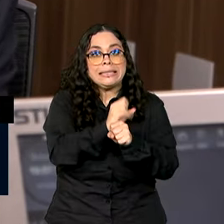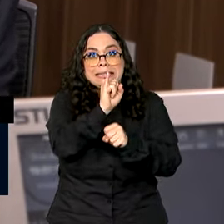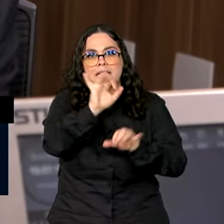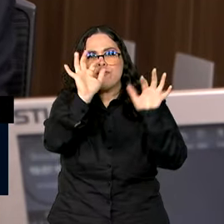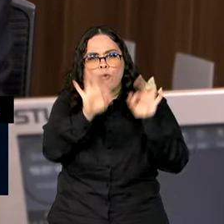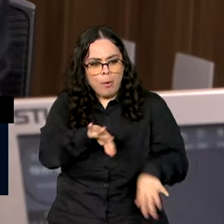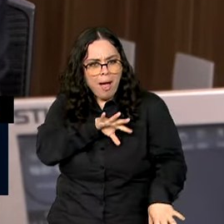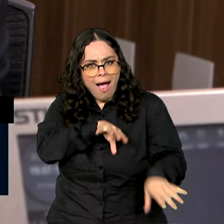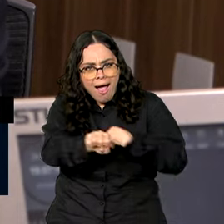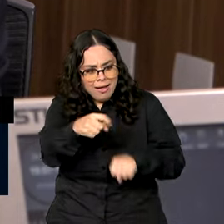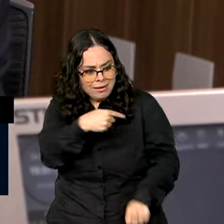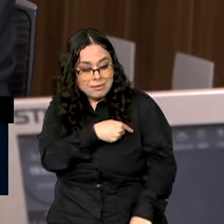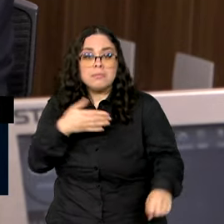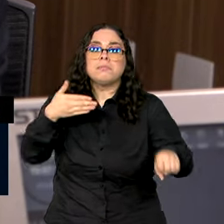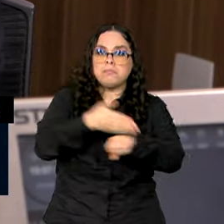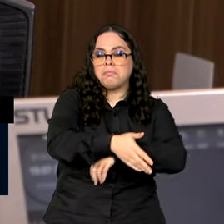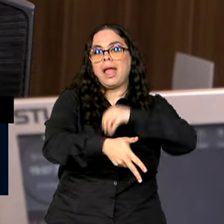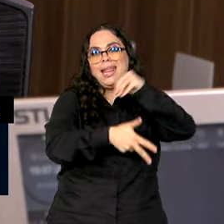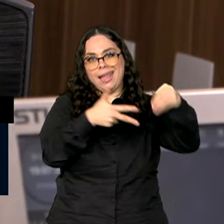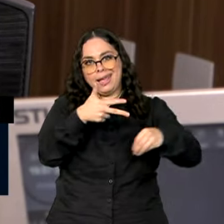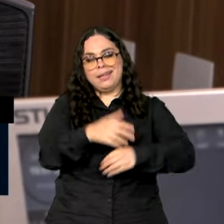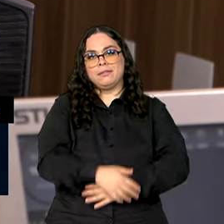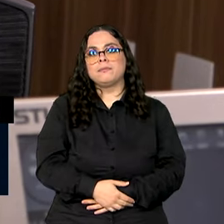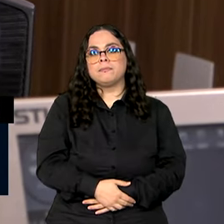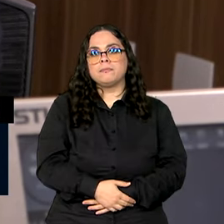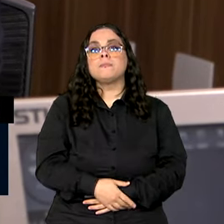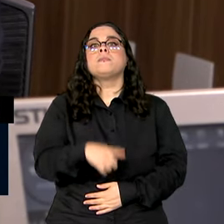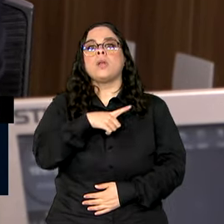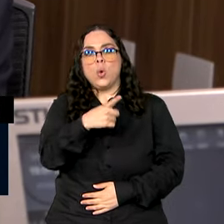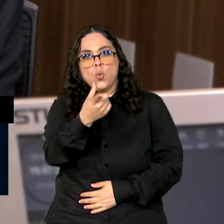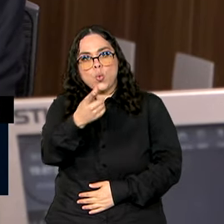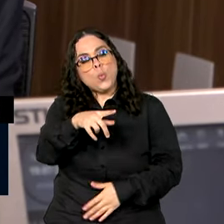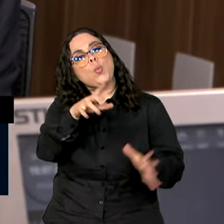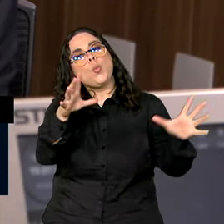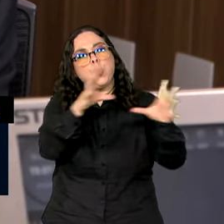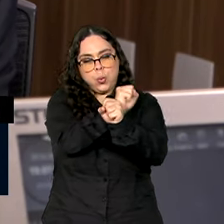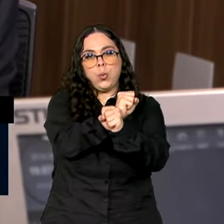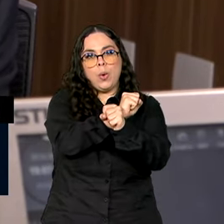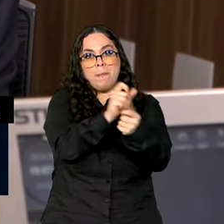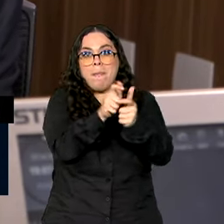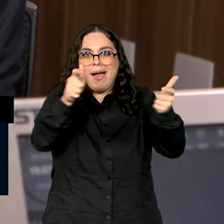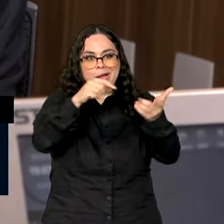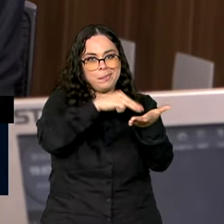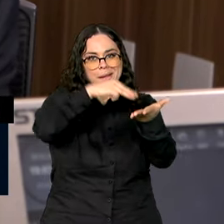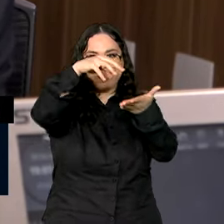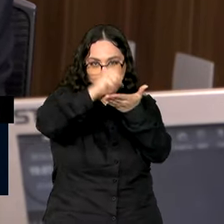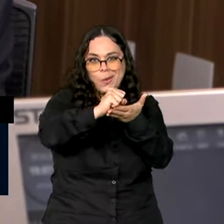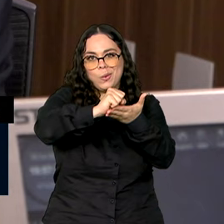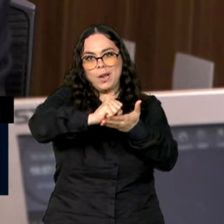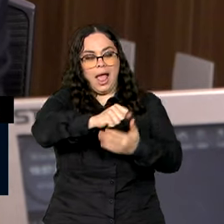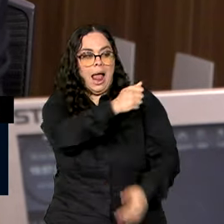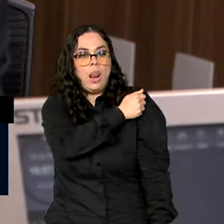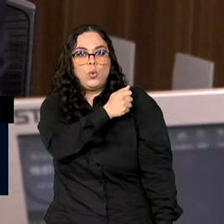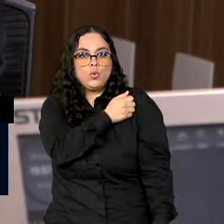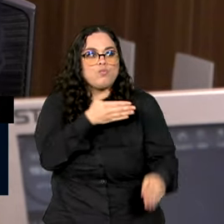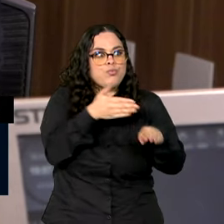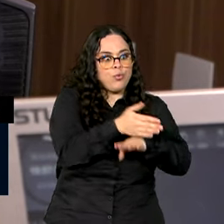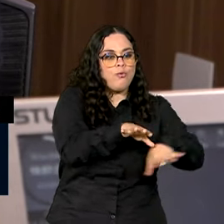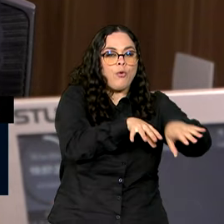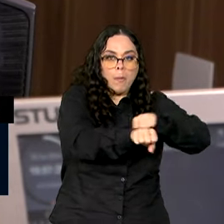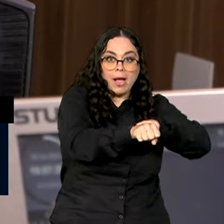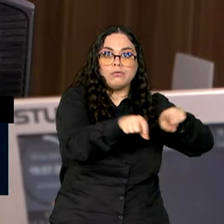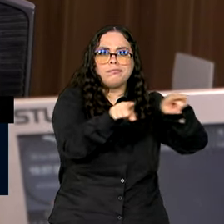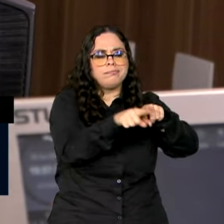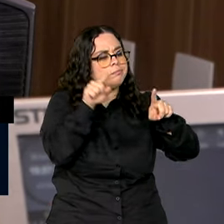tem condições de participar do Enem além da do do aumento do número de inscritos pela pelo aumento do número de concluintes do